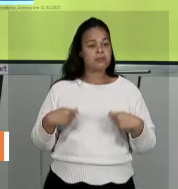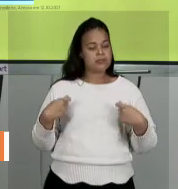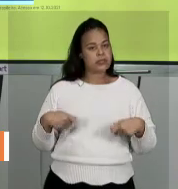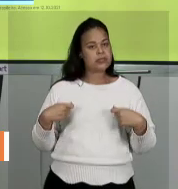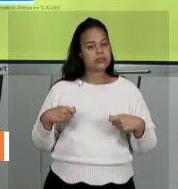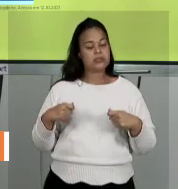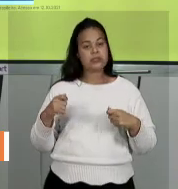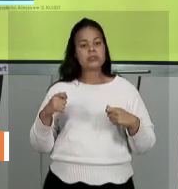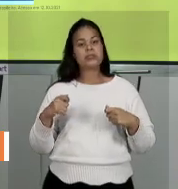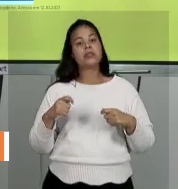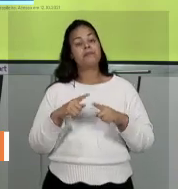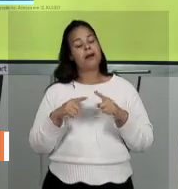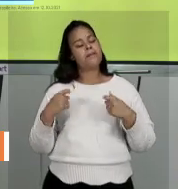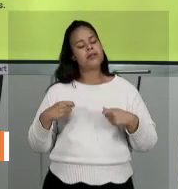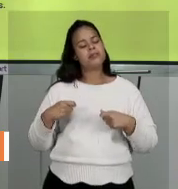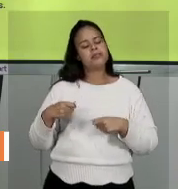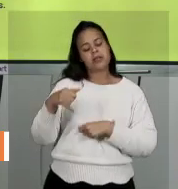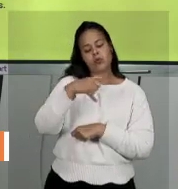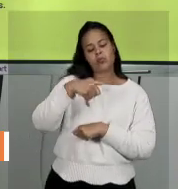precisar, que são as gorduras.